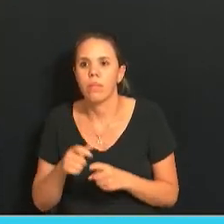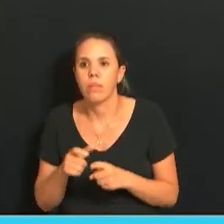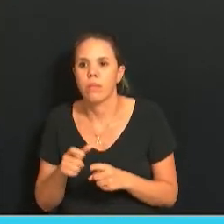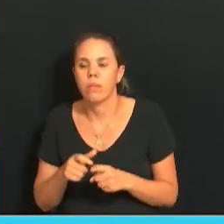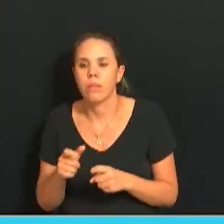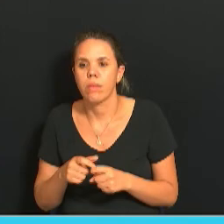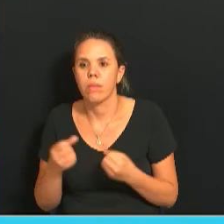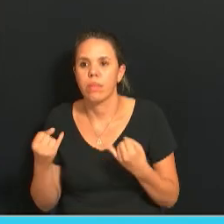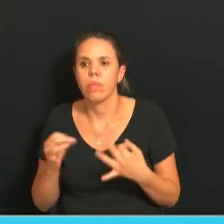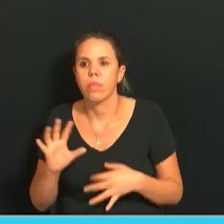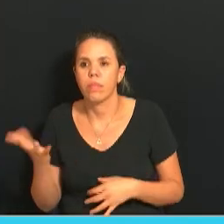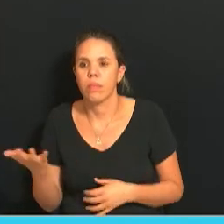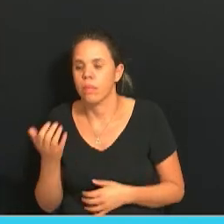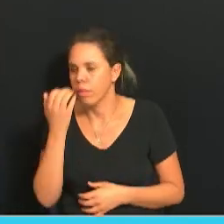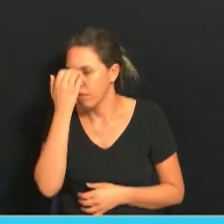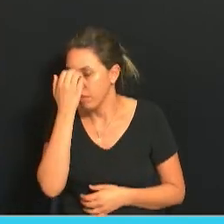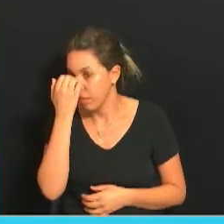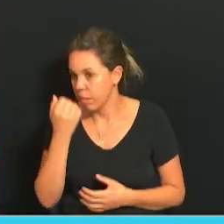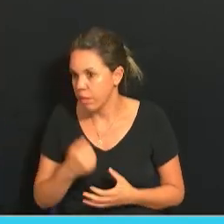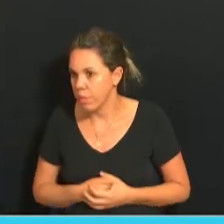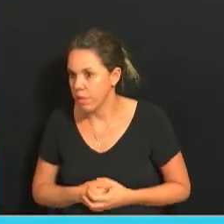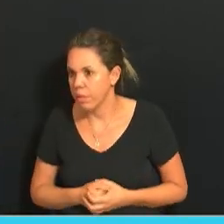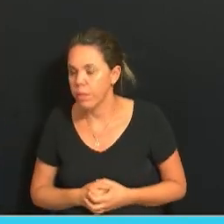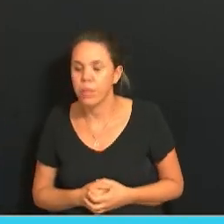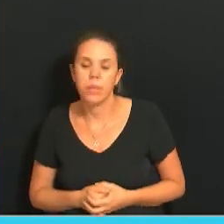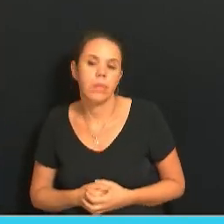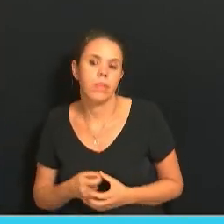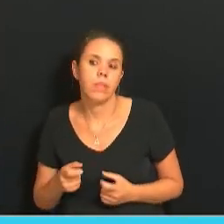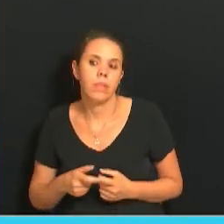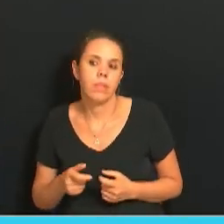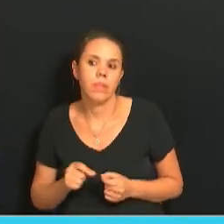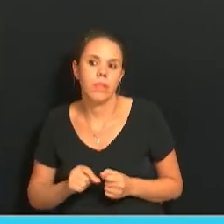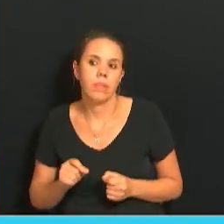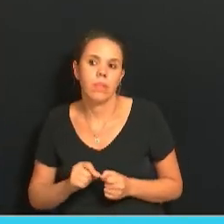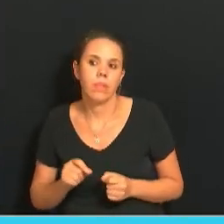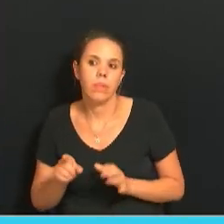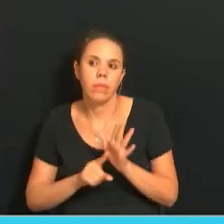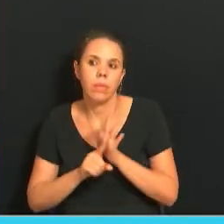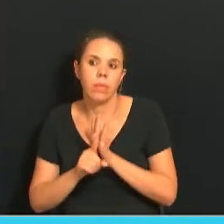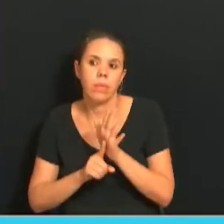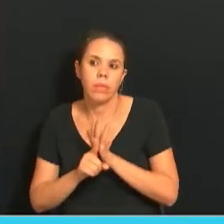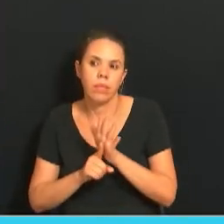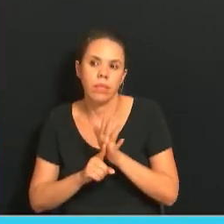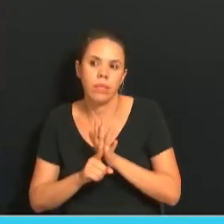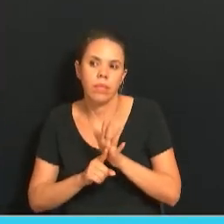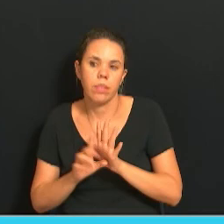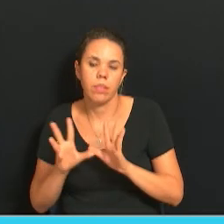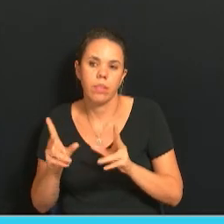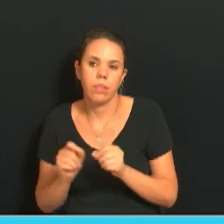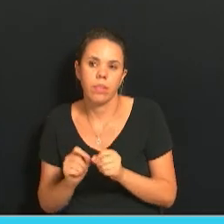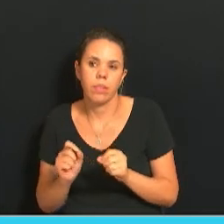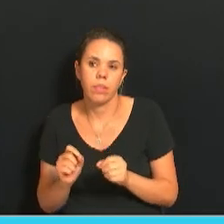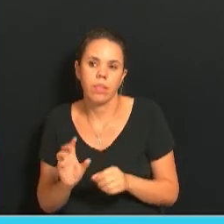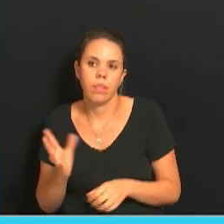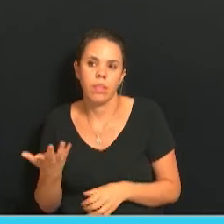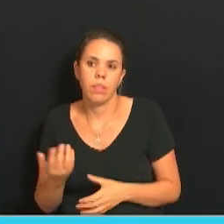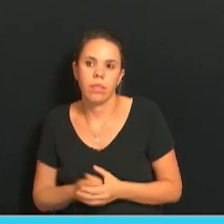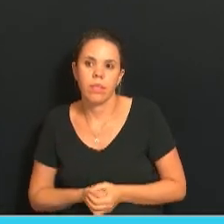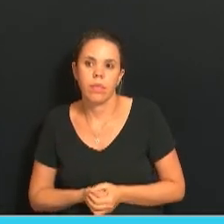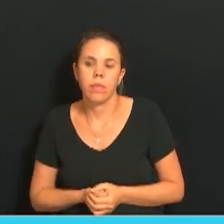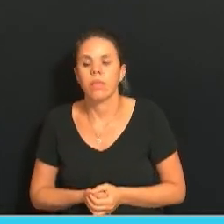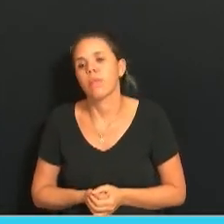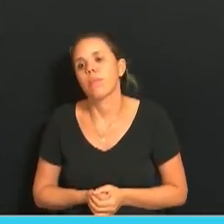contar o que está acontecendo e permitir que o médico faça, então, a investigação do que pode estar ocorrendo e